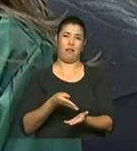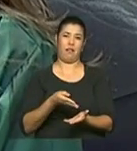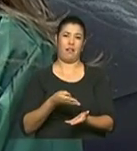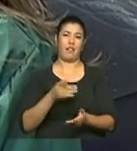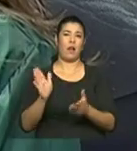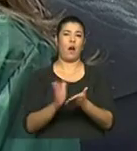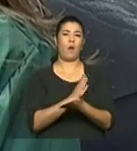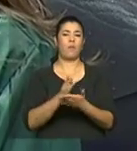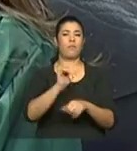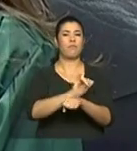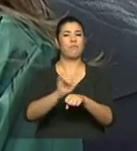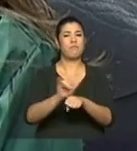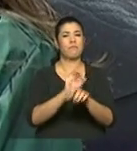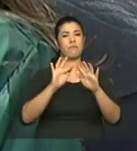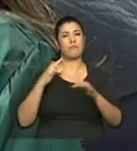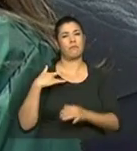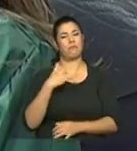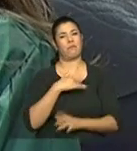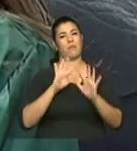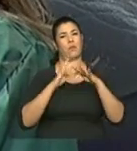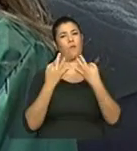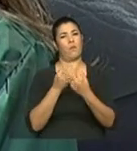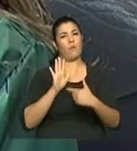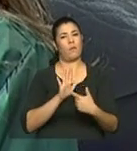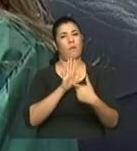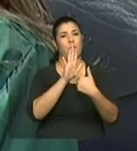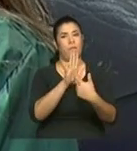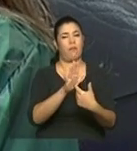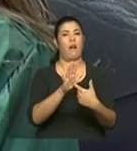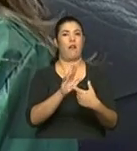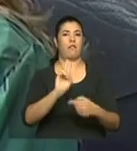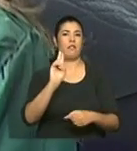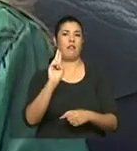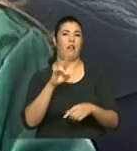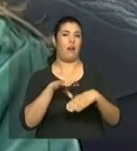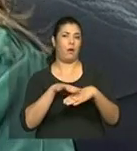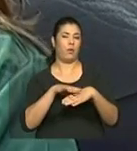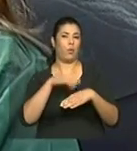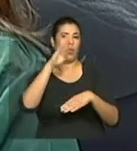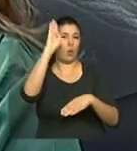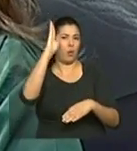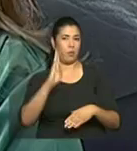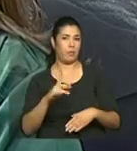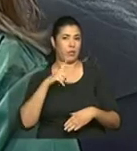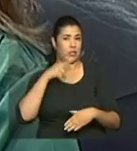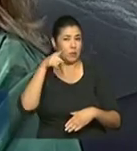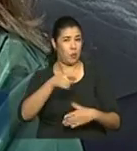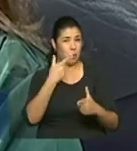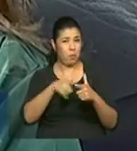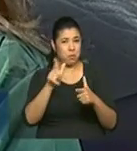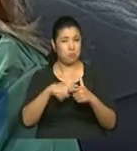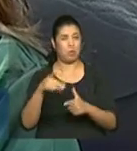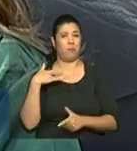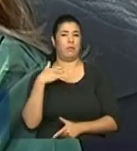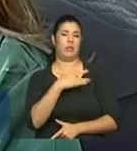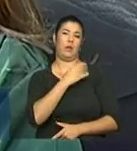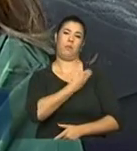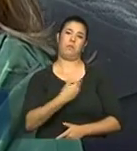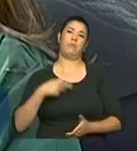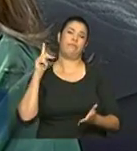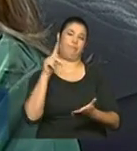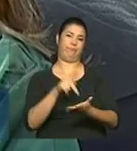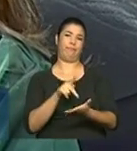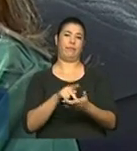trouxe essa nova realidade para a hanseníase no Brasil, de ser abordada como um problema de saúde pública de fato